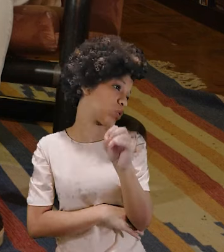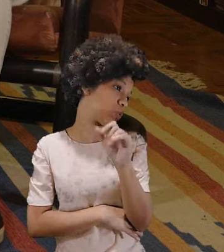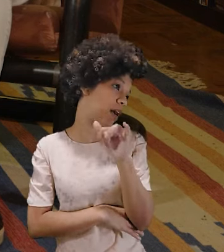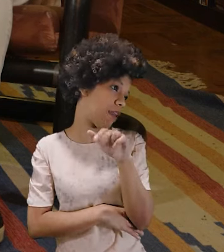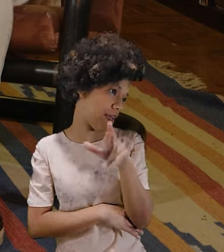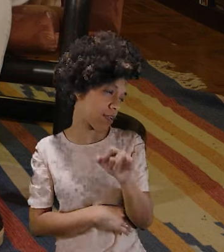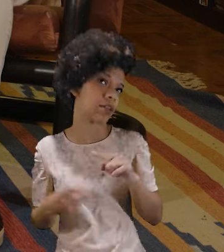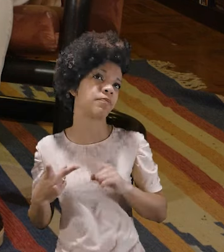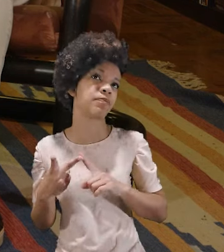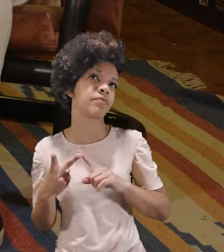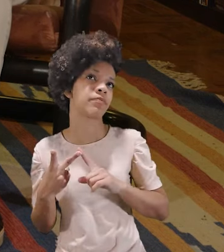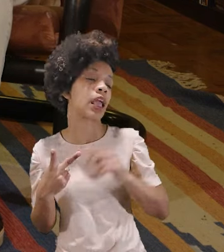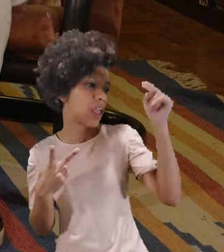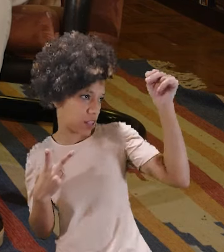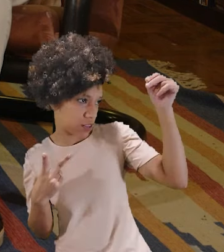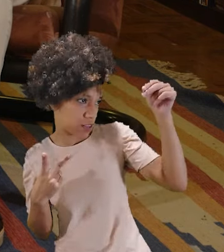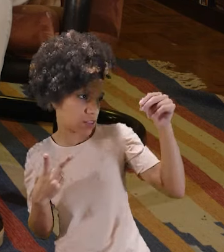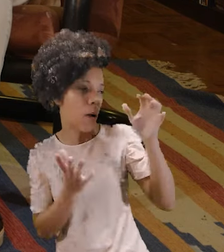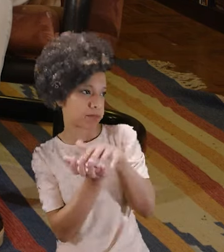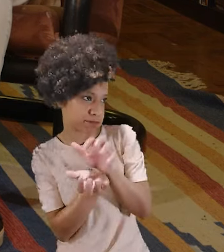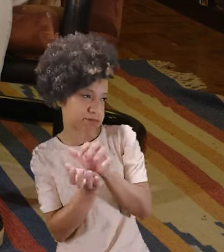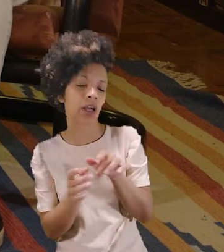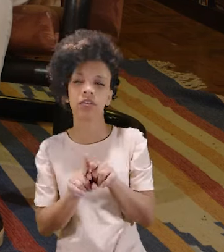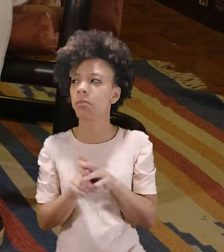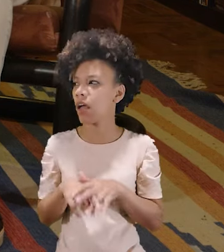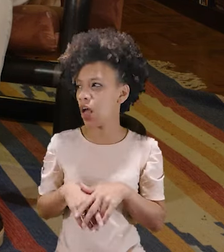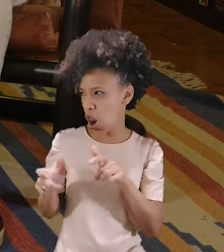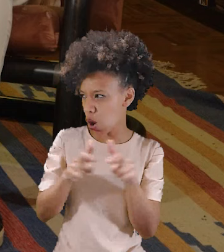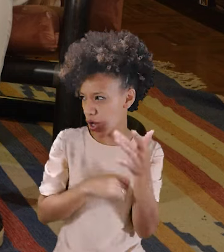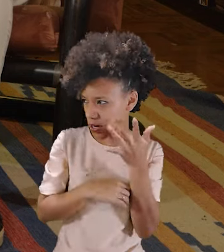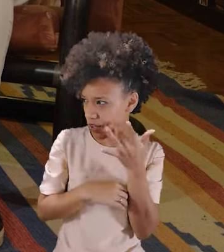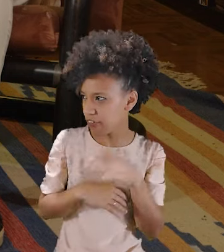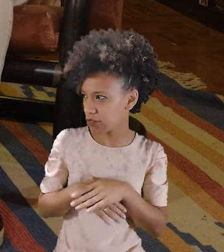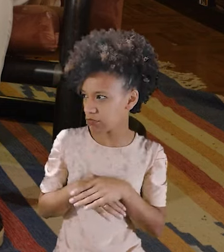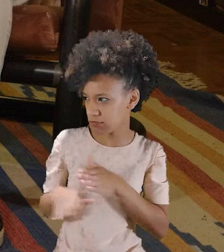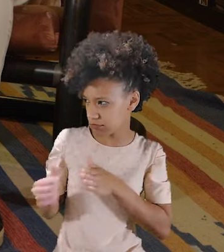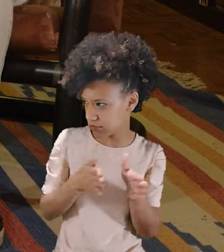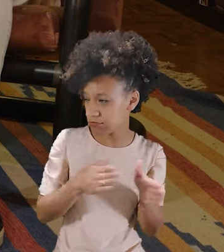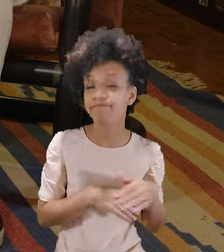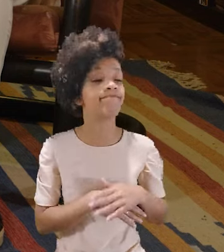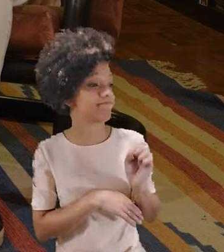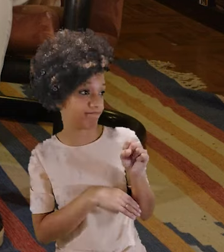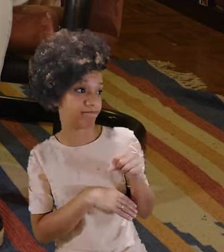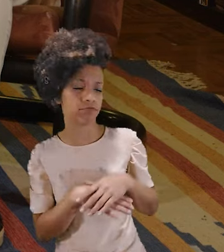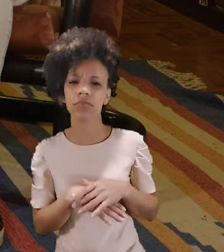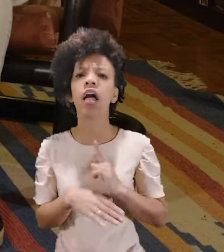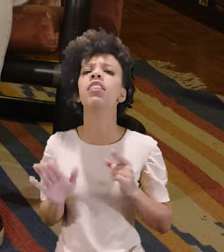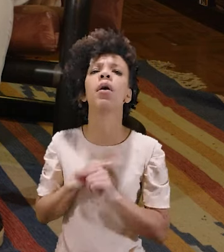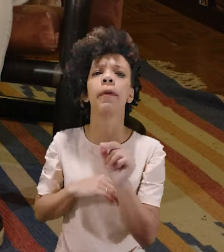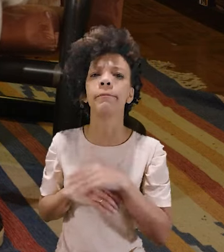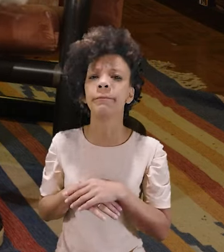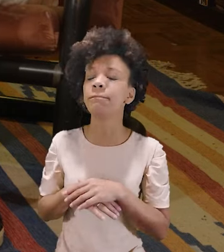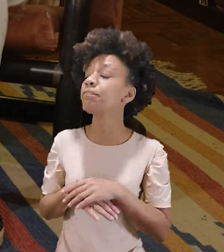do lado da cidade Recife também do lado da cidade São lugares que é mais fácil acesso a igreja toda é totalmente Você